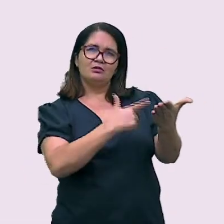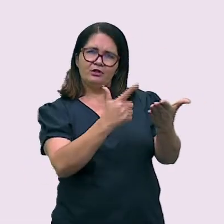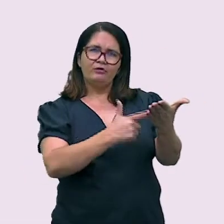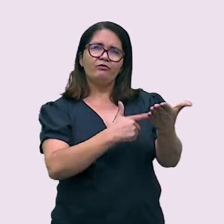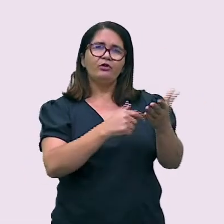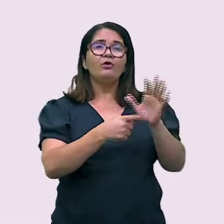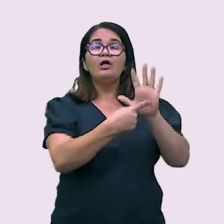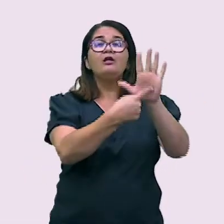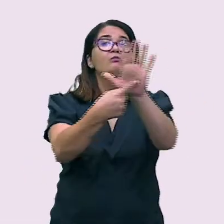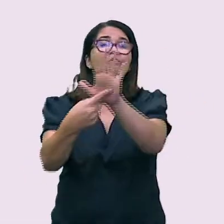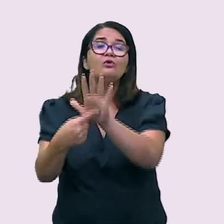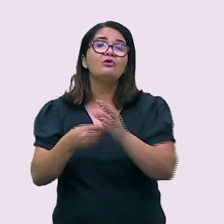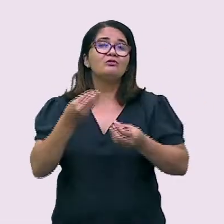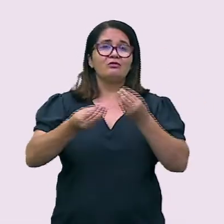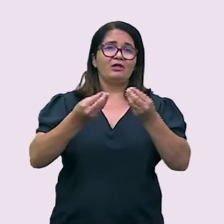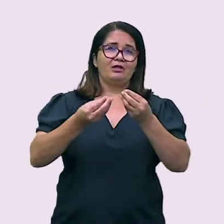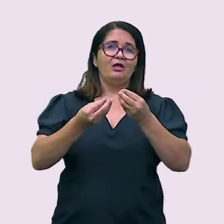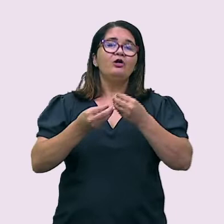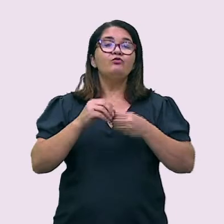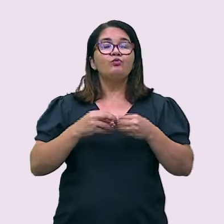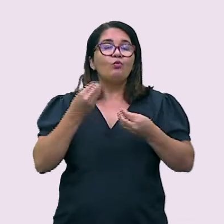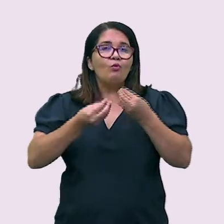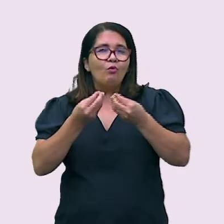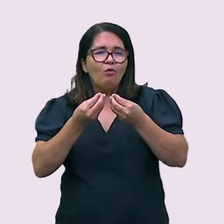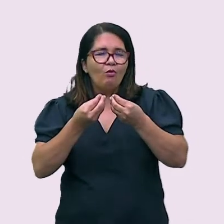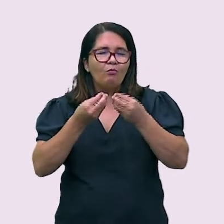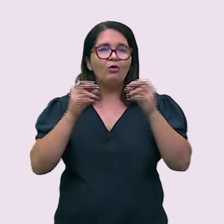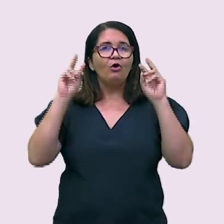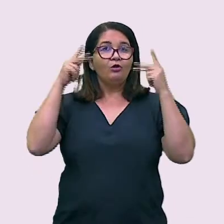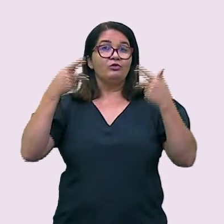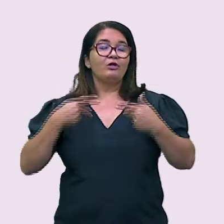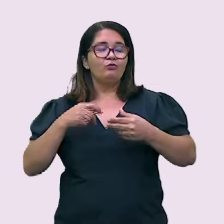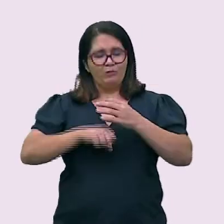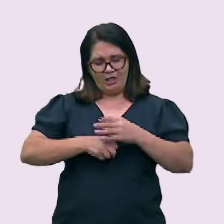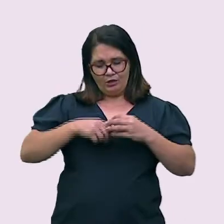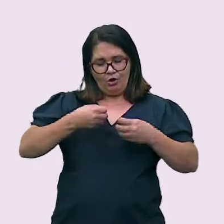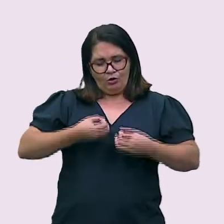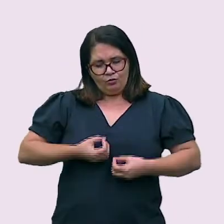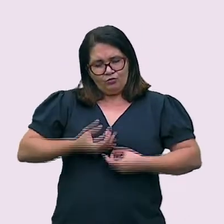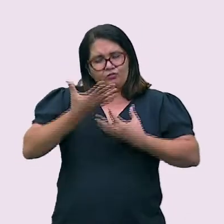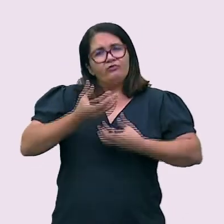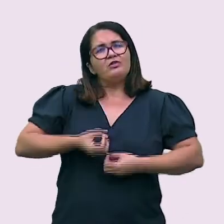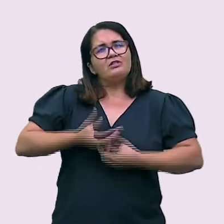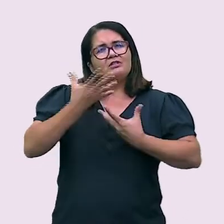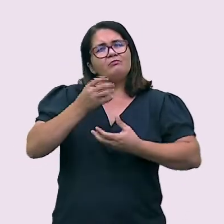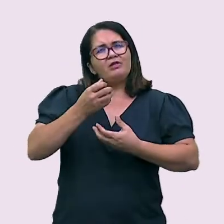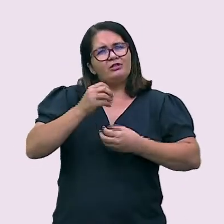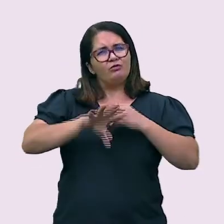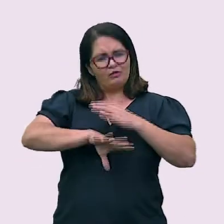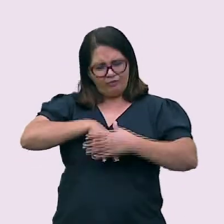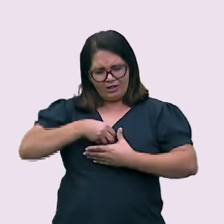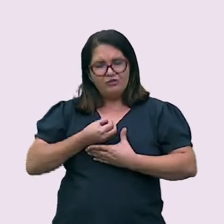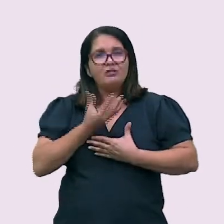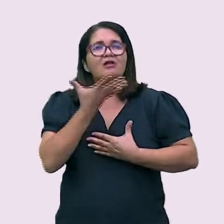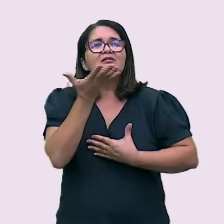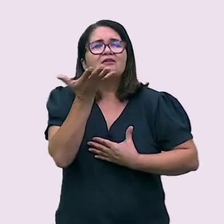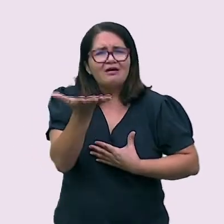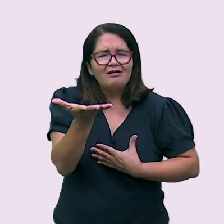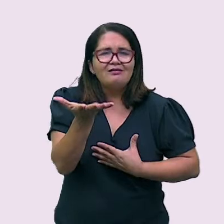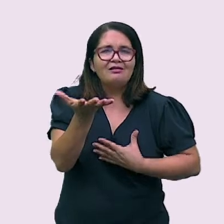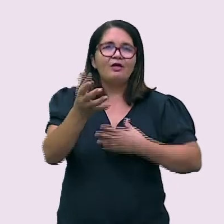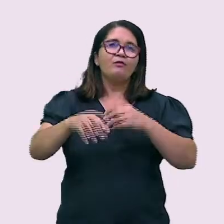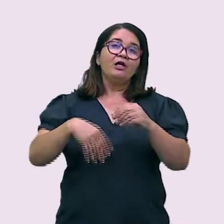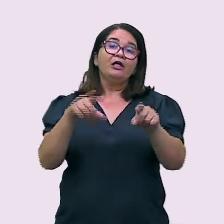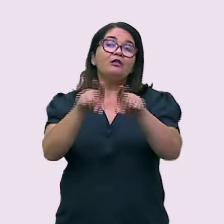por começar pelo mais intenso dos argumentos, a veneração, e torná-los cada vez mais